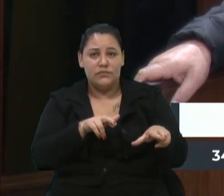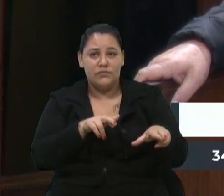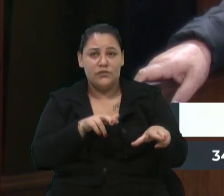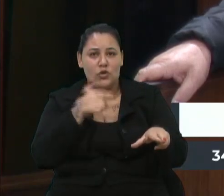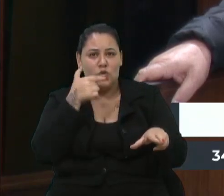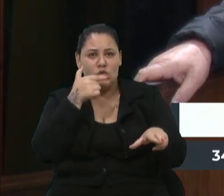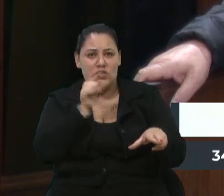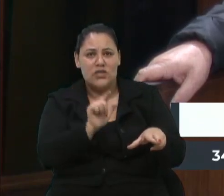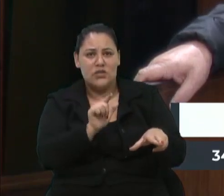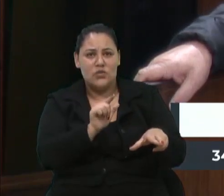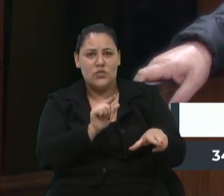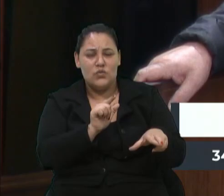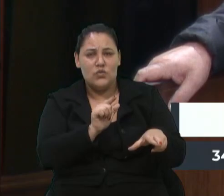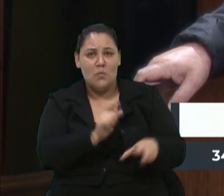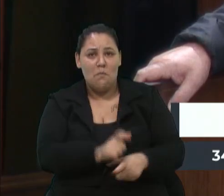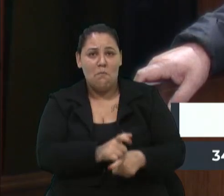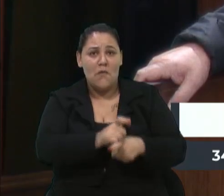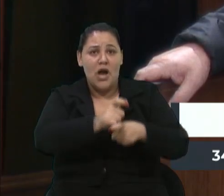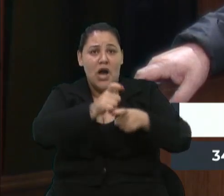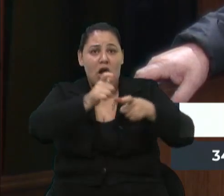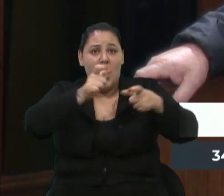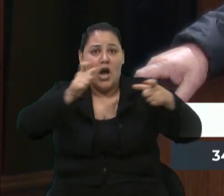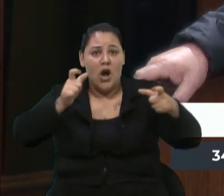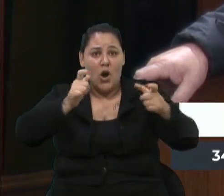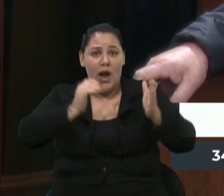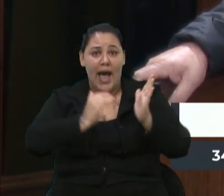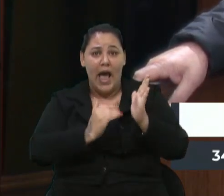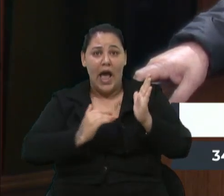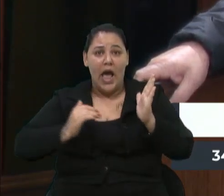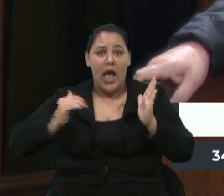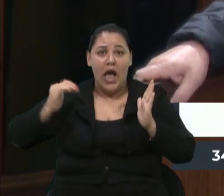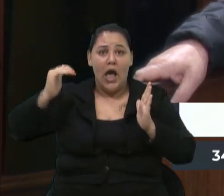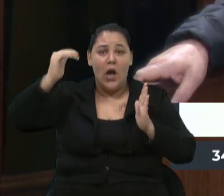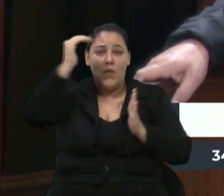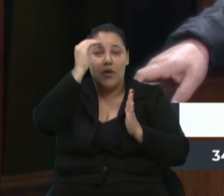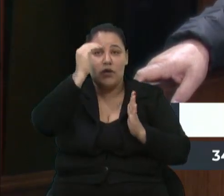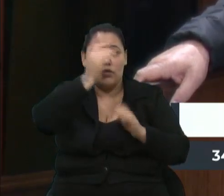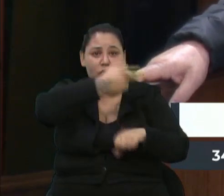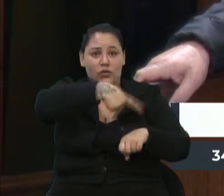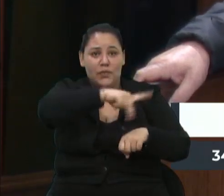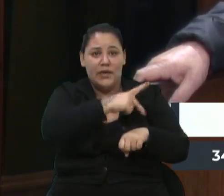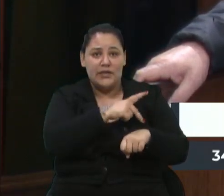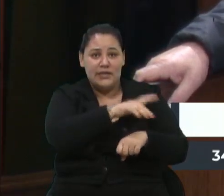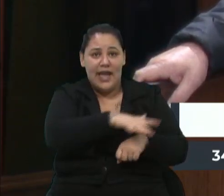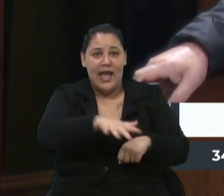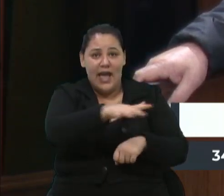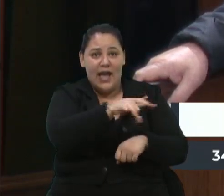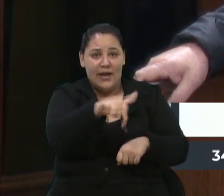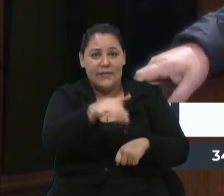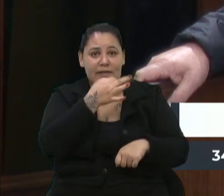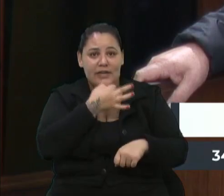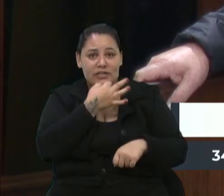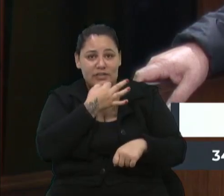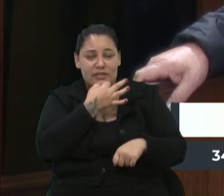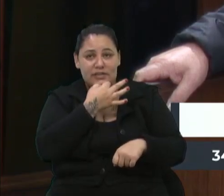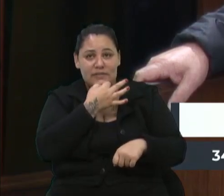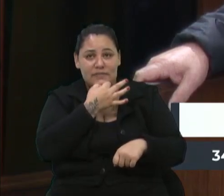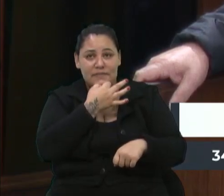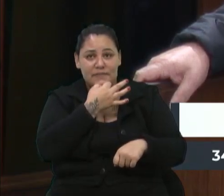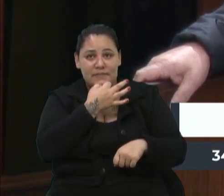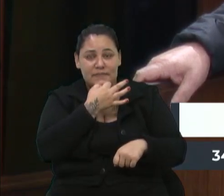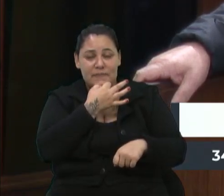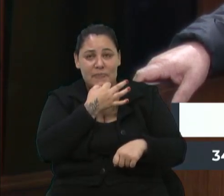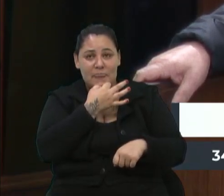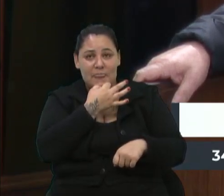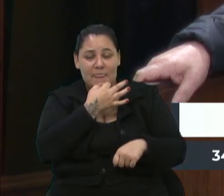dos maiores dissídios do país para essa categoria de Caxias e região. Quando